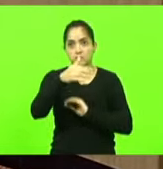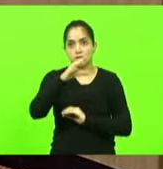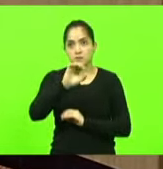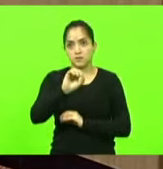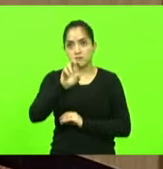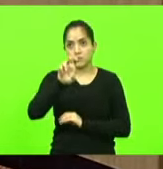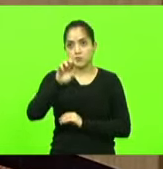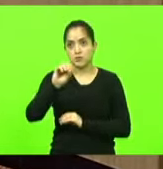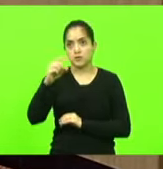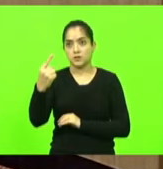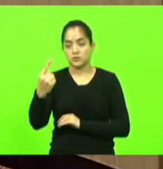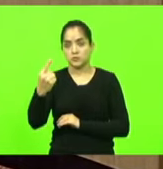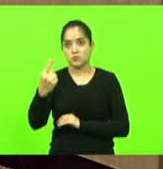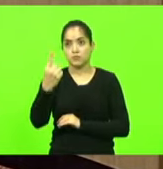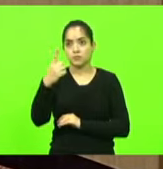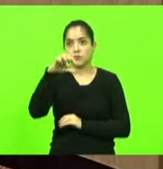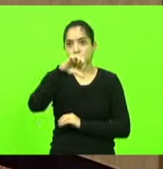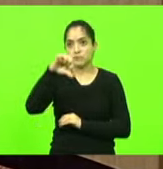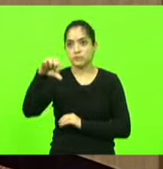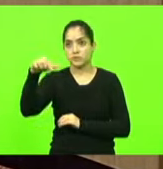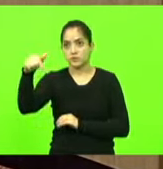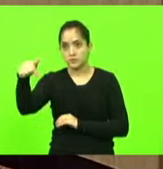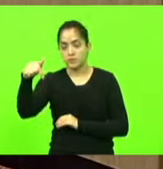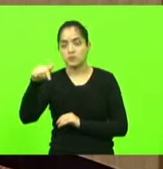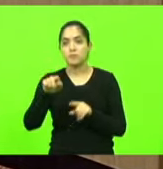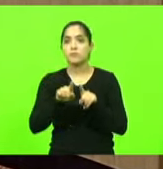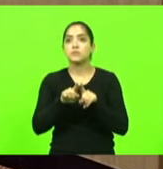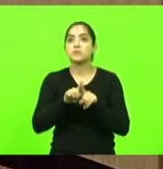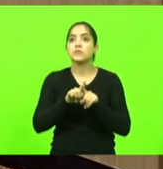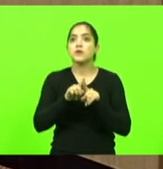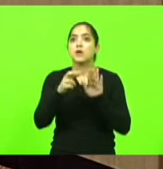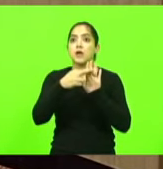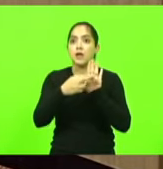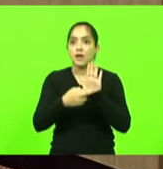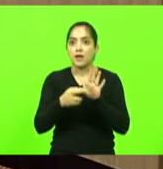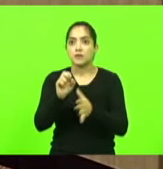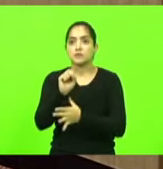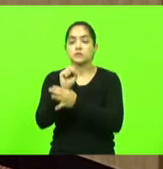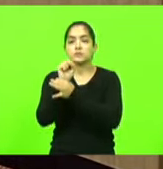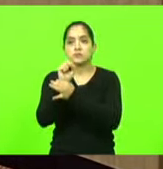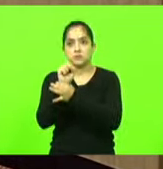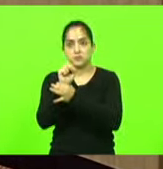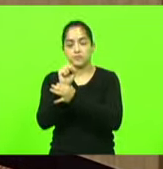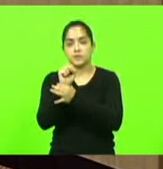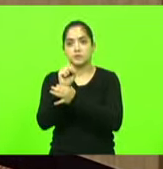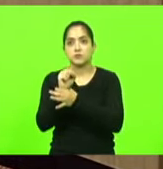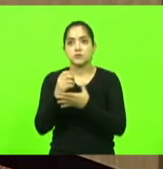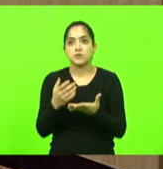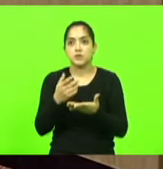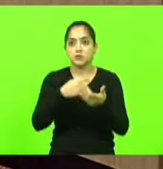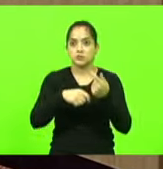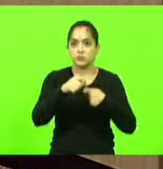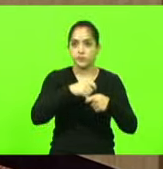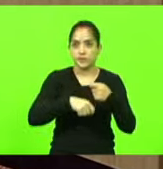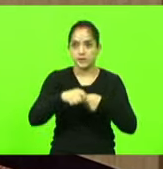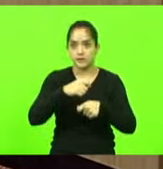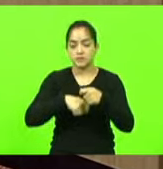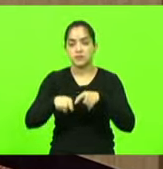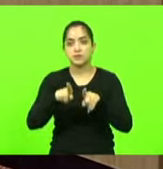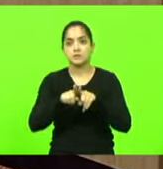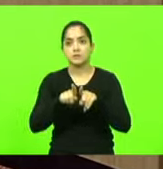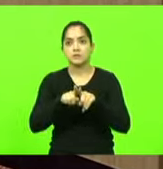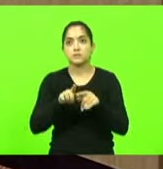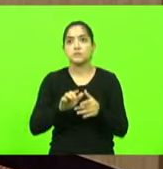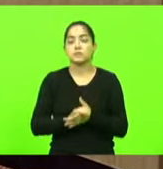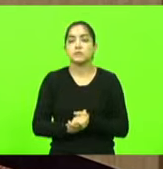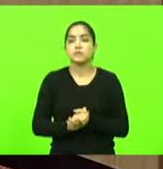de 1997, que dispõe sobre normas de segurança para o funcionamento de estabelecimentos financeiros e da outras